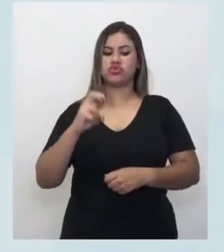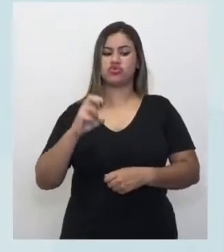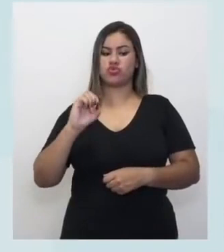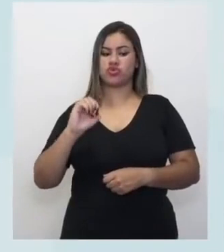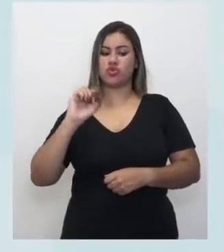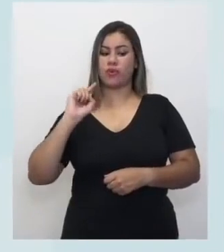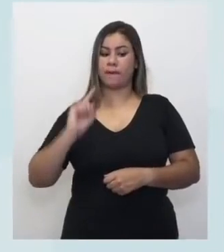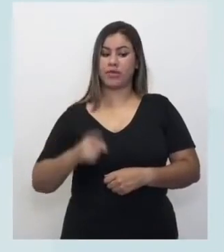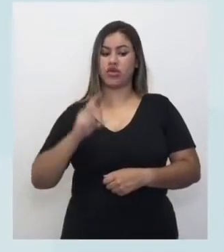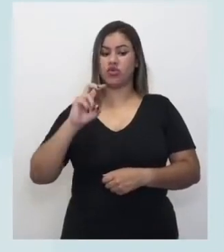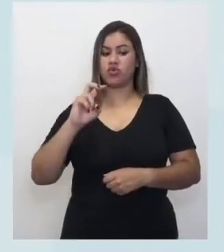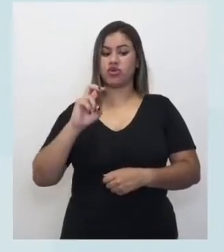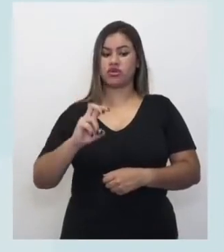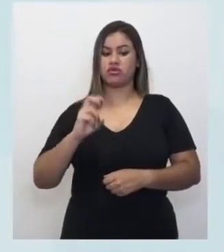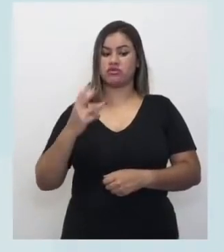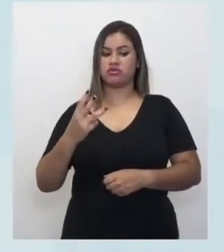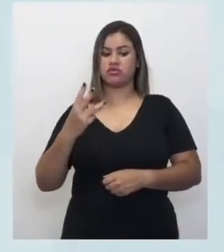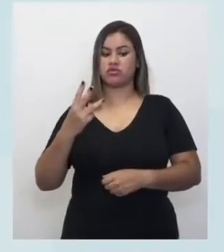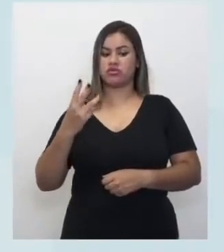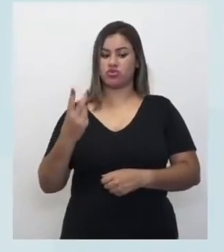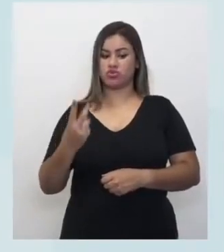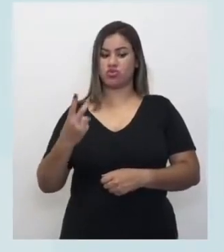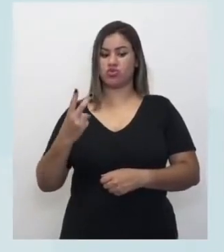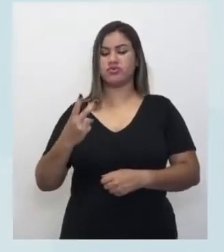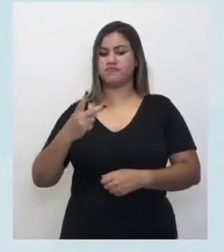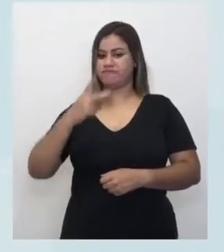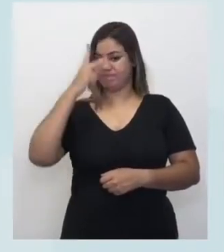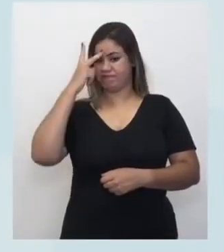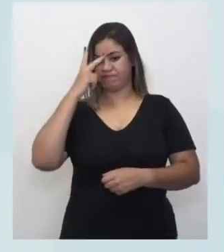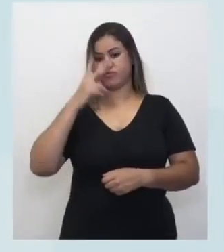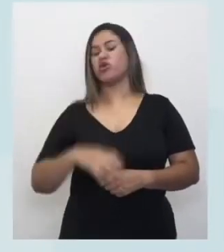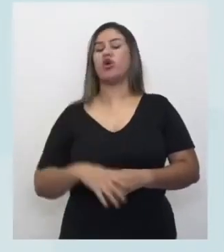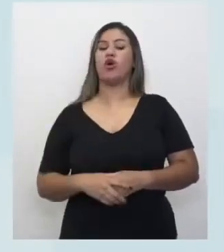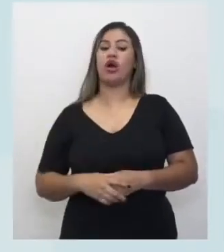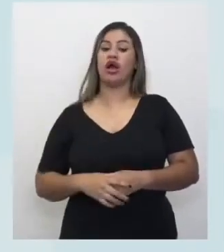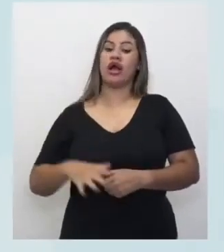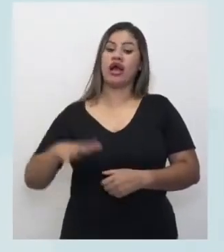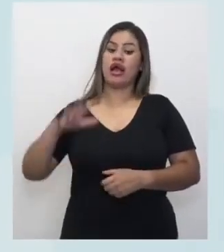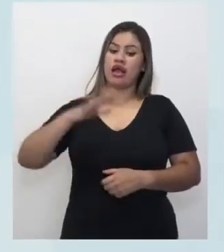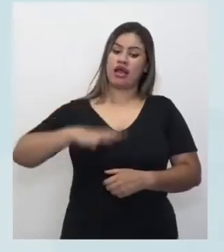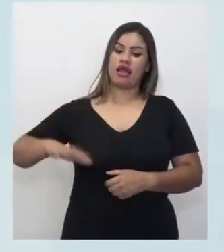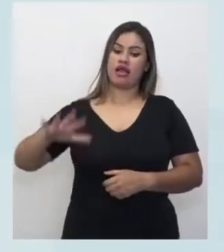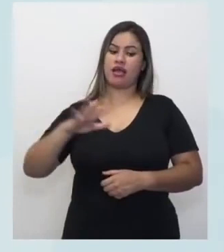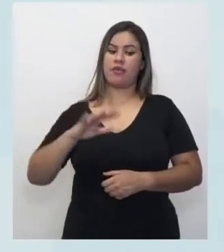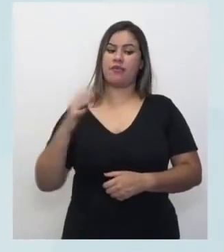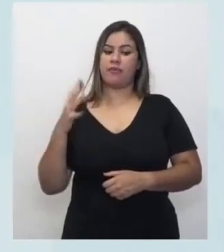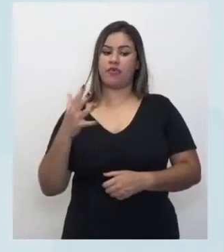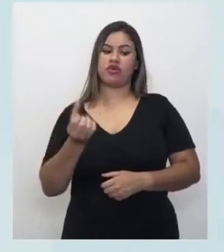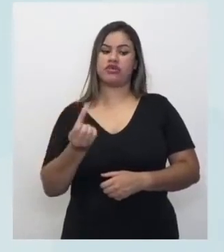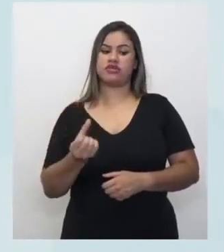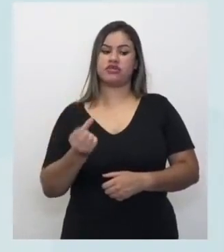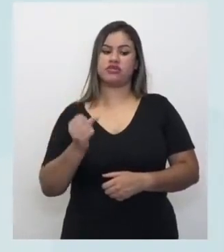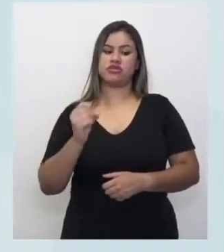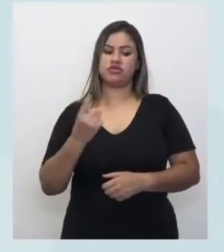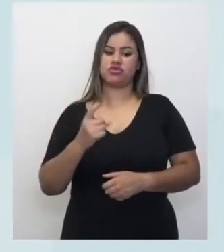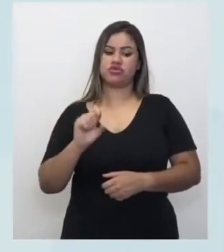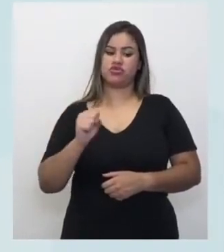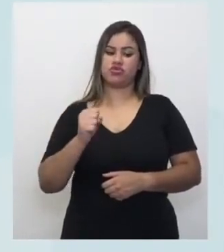258.532 habitantes. Legal. A área territorial do município é de